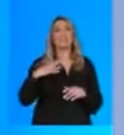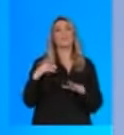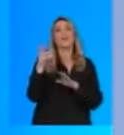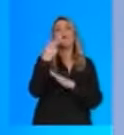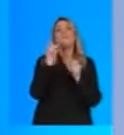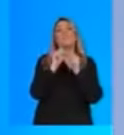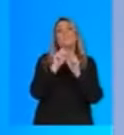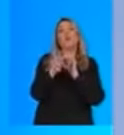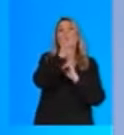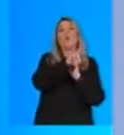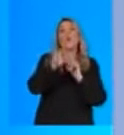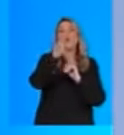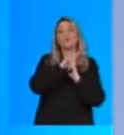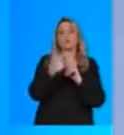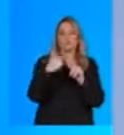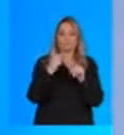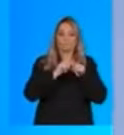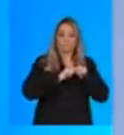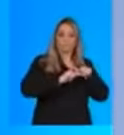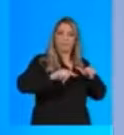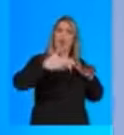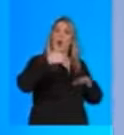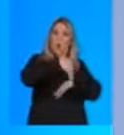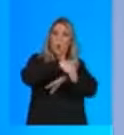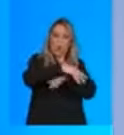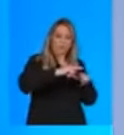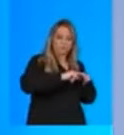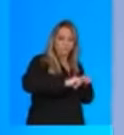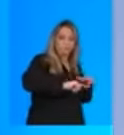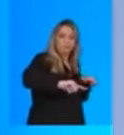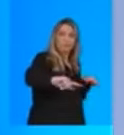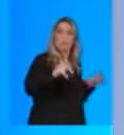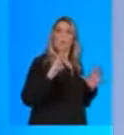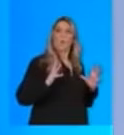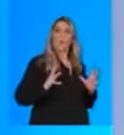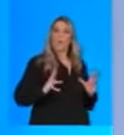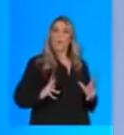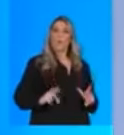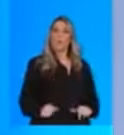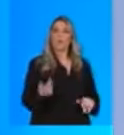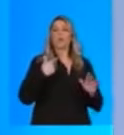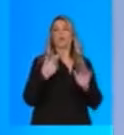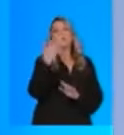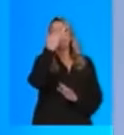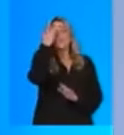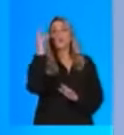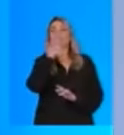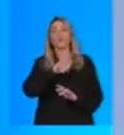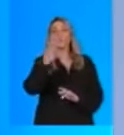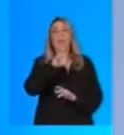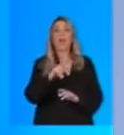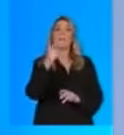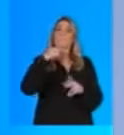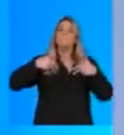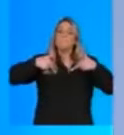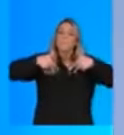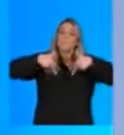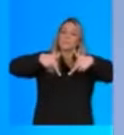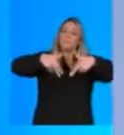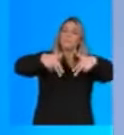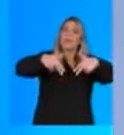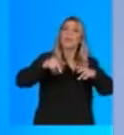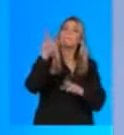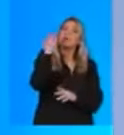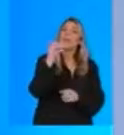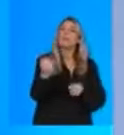Calçadas calçadas bem conservadas para que as pessoas possam ser estimuladas a usá-las e usar menos os carros ou os ônibus tudo